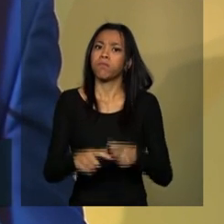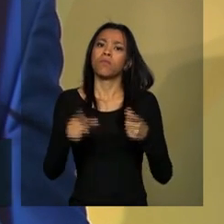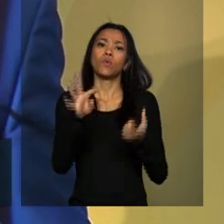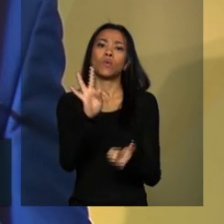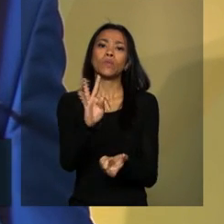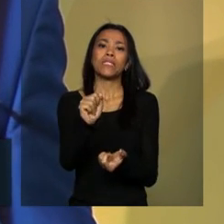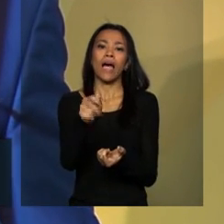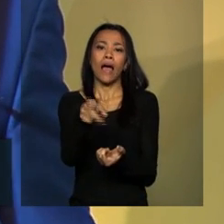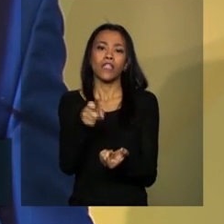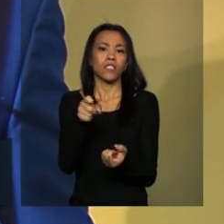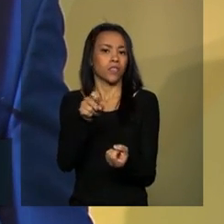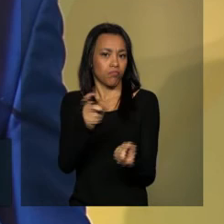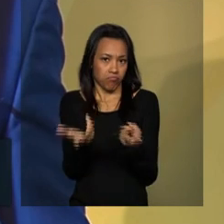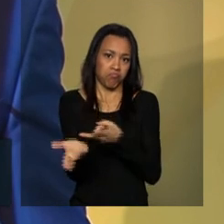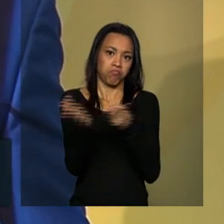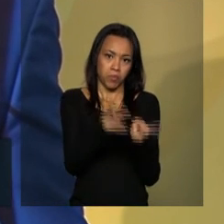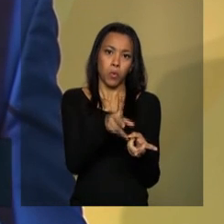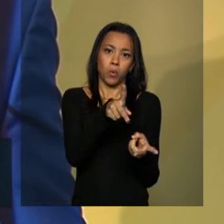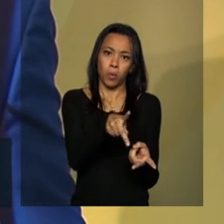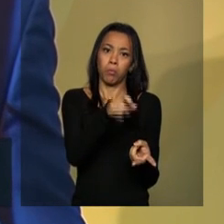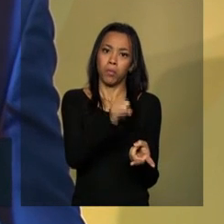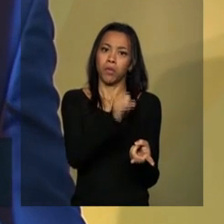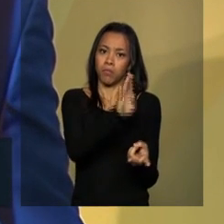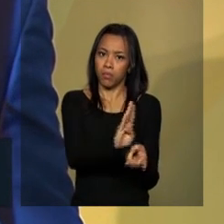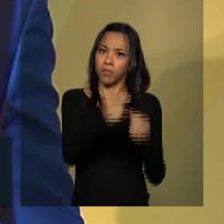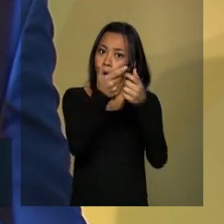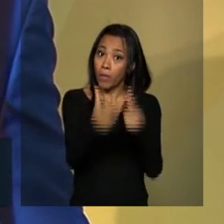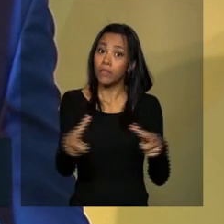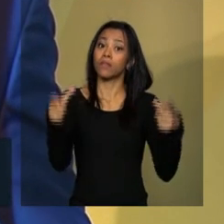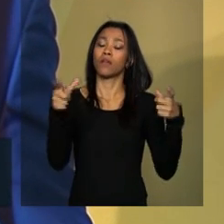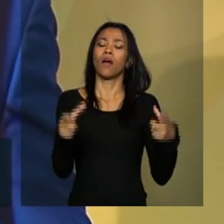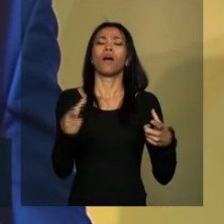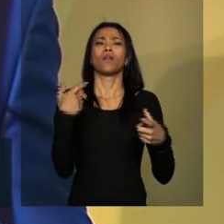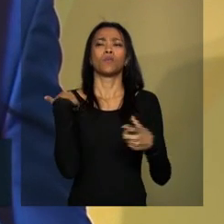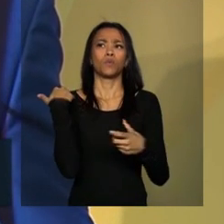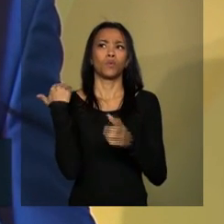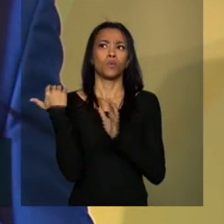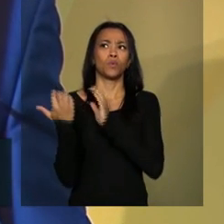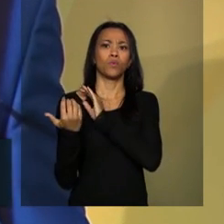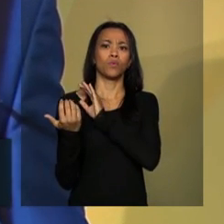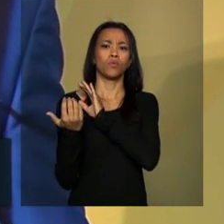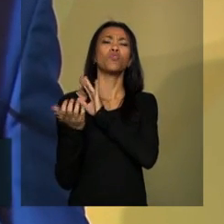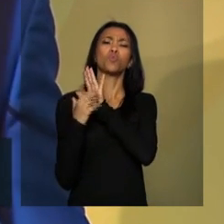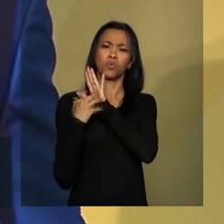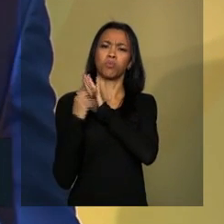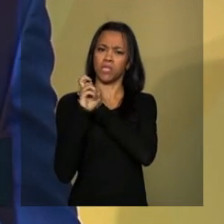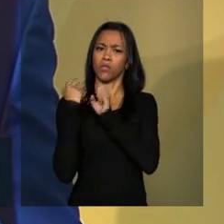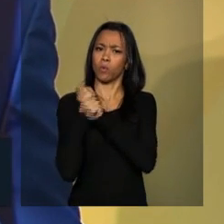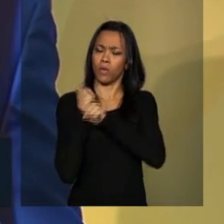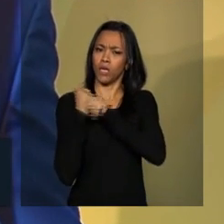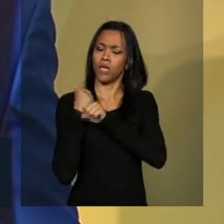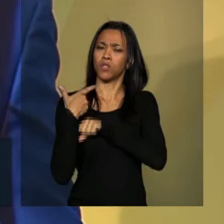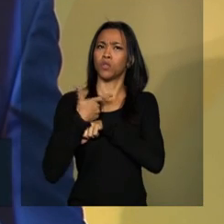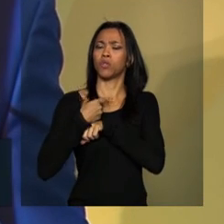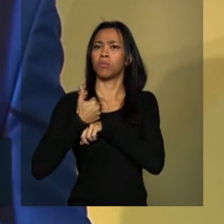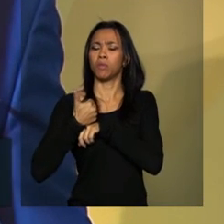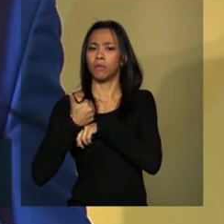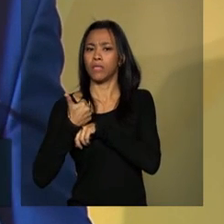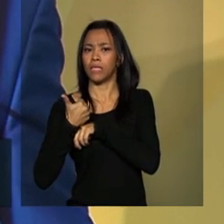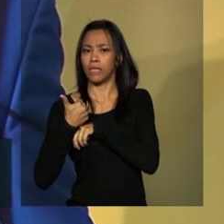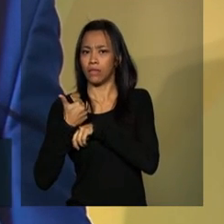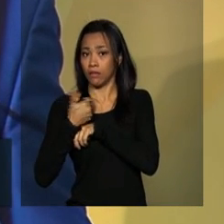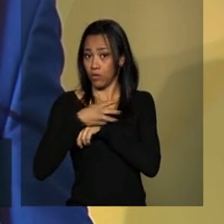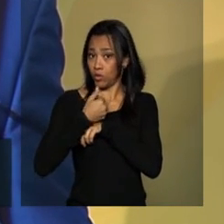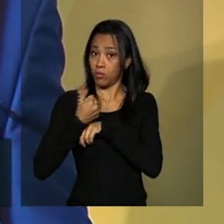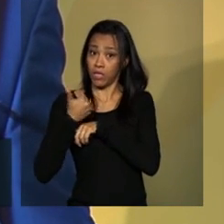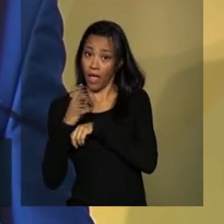PIB que vai para os investimentos. Se consideramos os últimos 5 anos, de 2010 a 2014, a taxa de investimento no